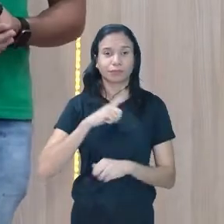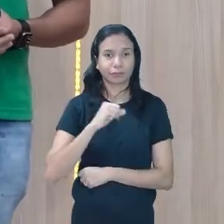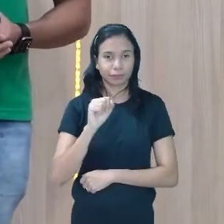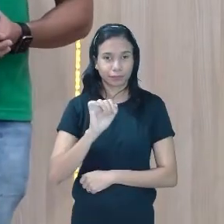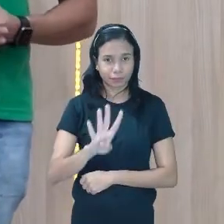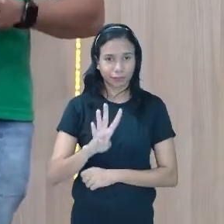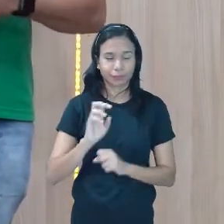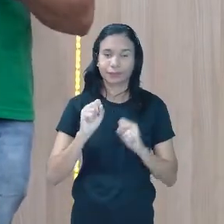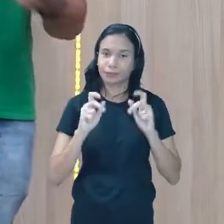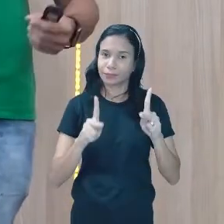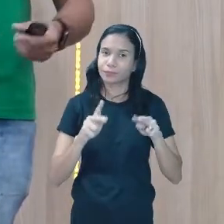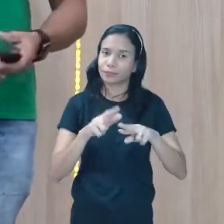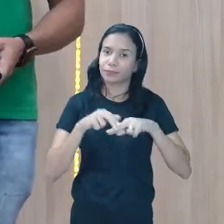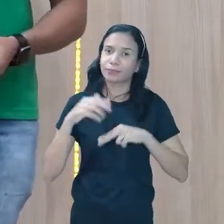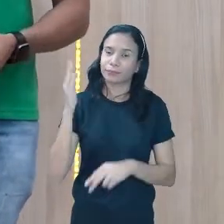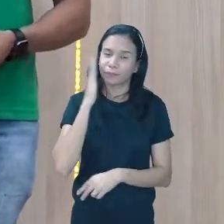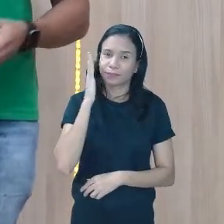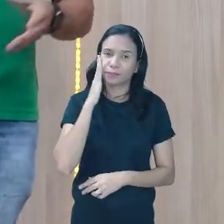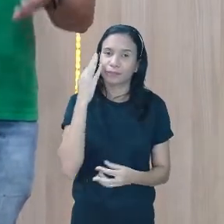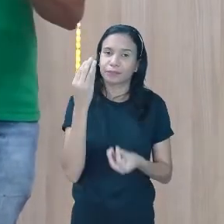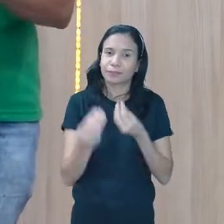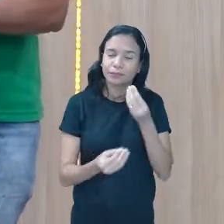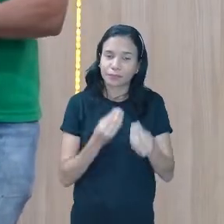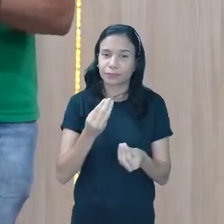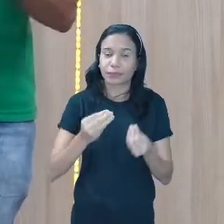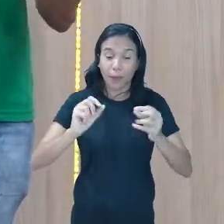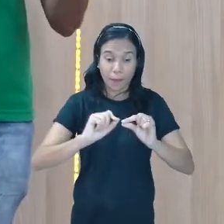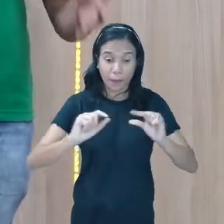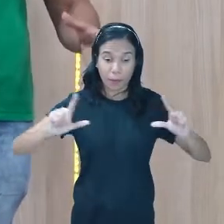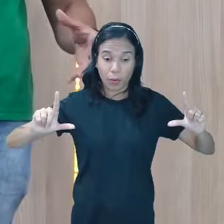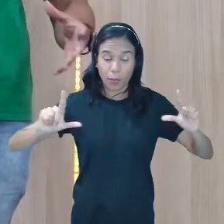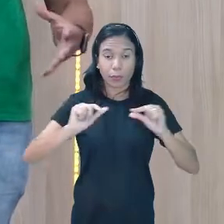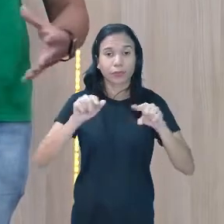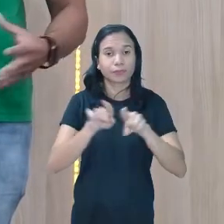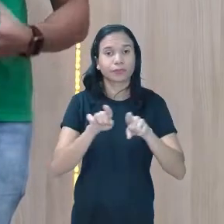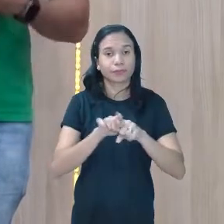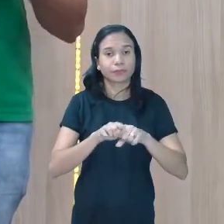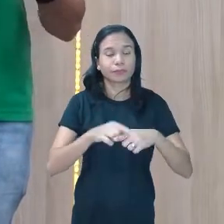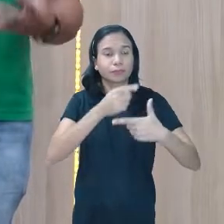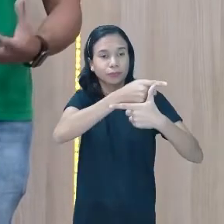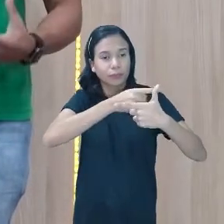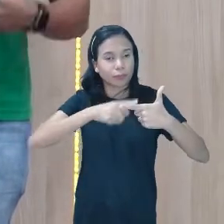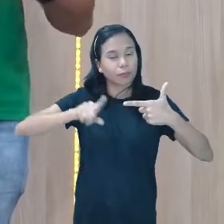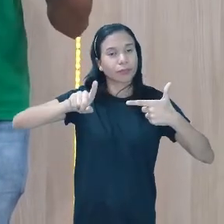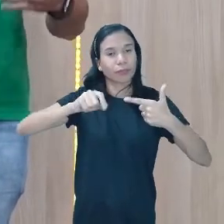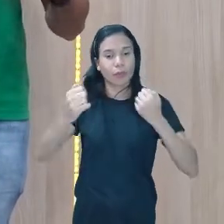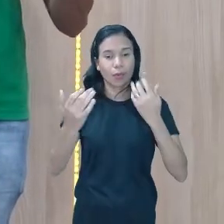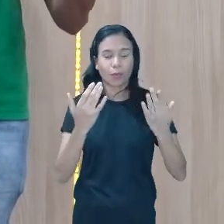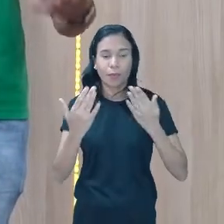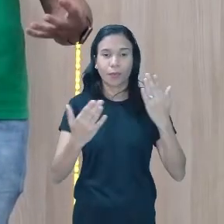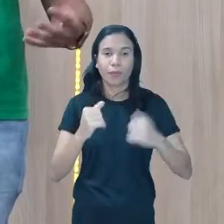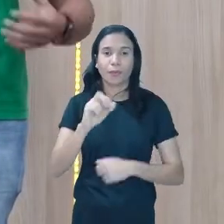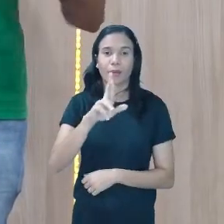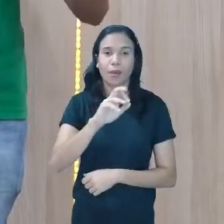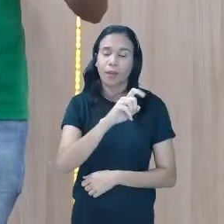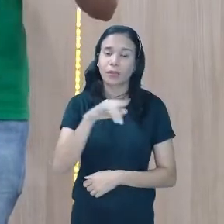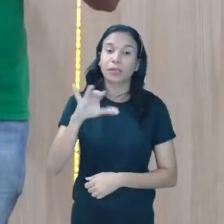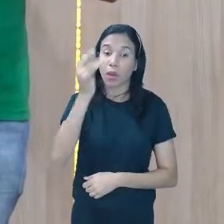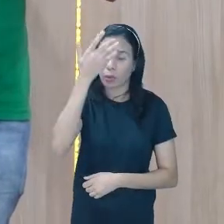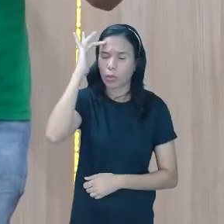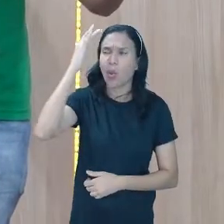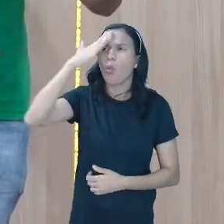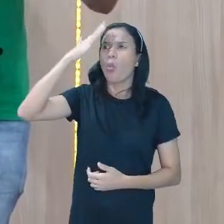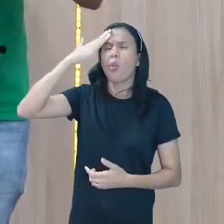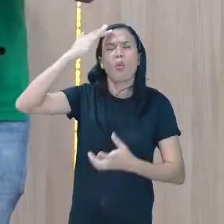4 porções. Então, entenda essa ideia de proporção e de razão, tá? Que elas vão se interligando aí, você